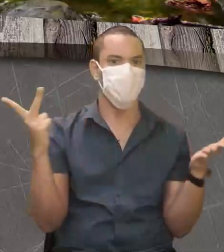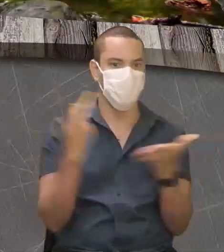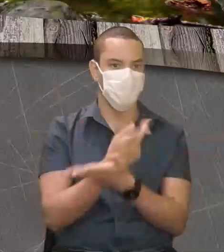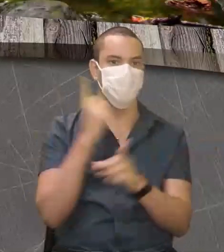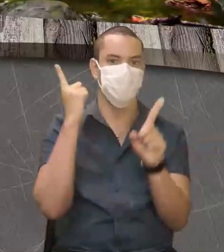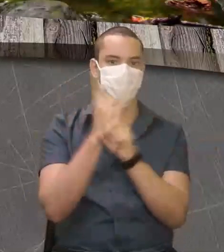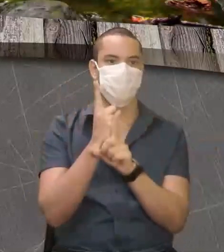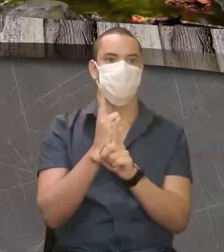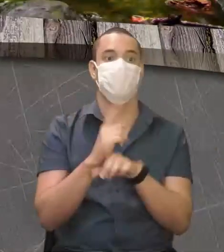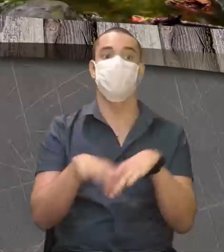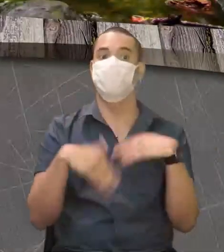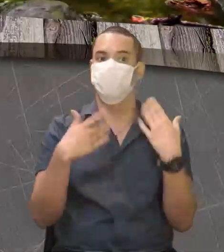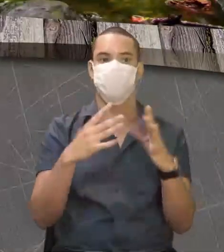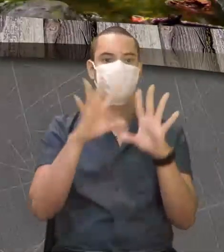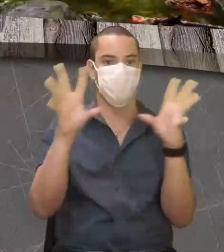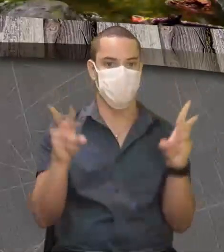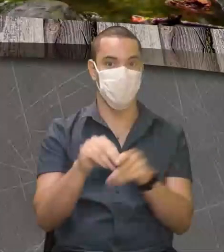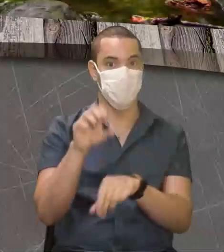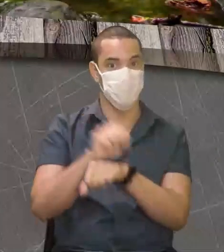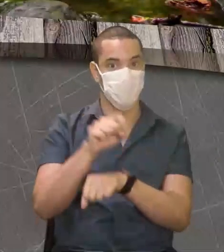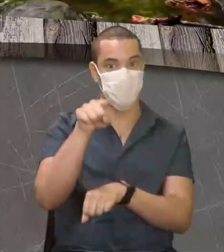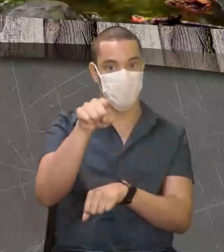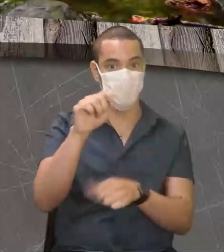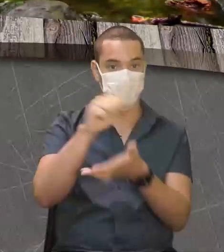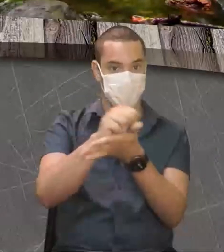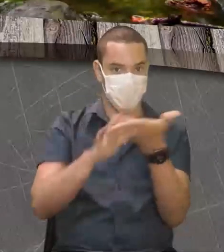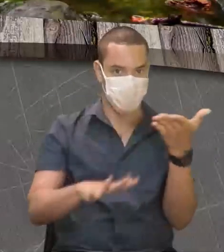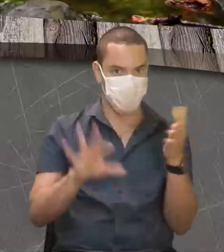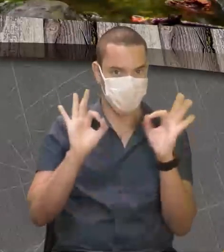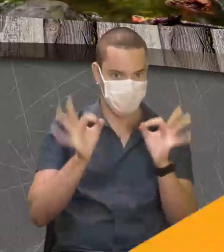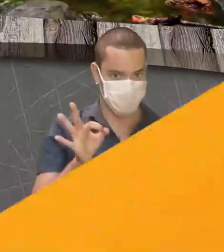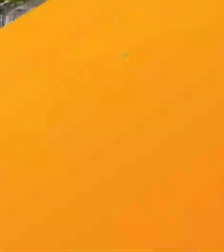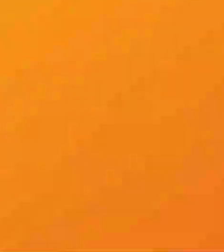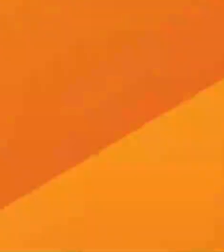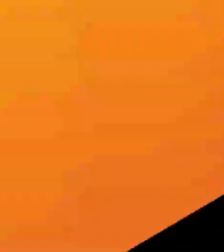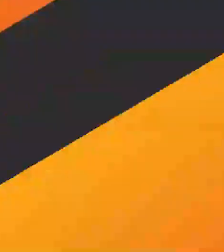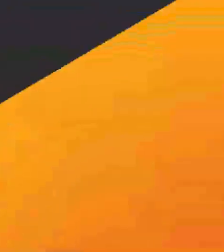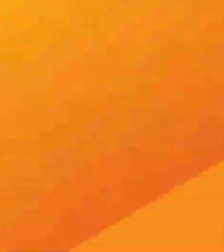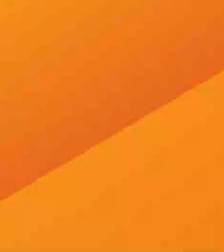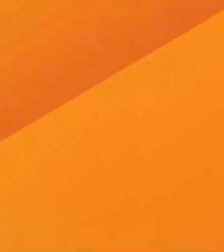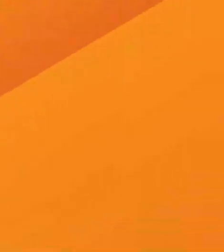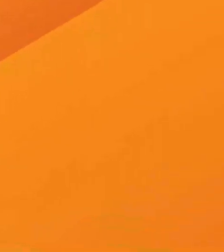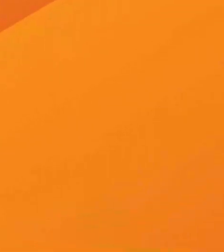esses encontros. E é isso aí, galera. Eu te aguardo agora para nossa atividade. Segura aí.